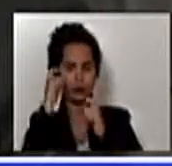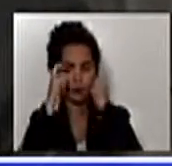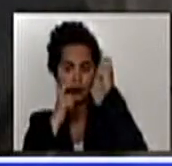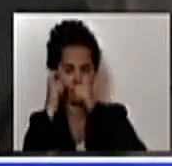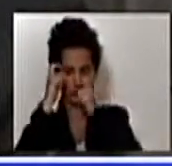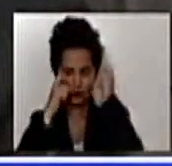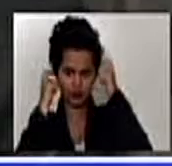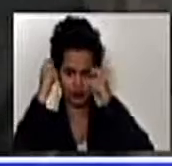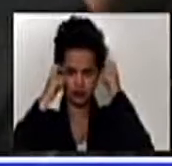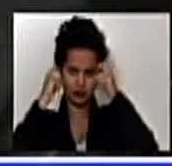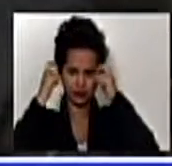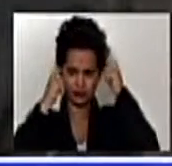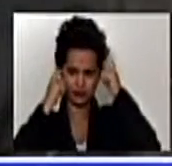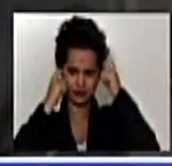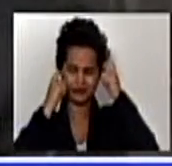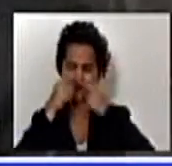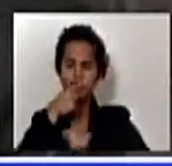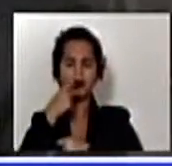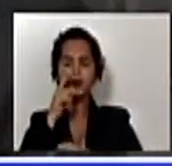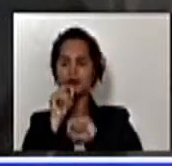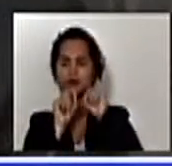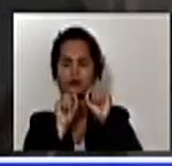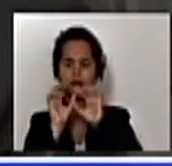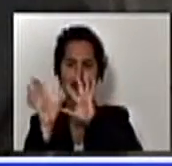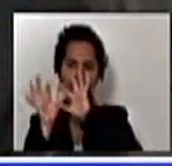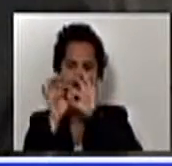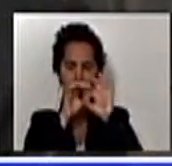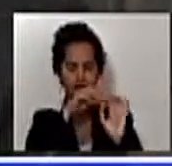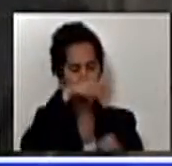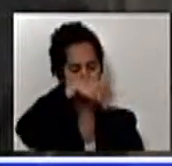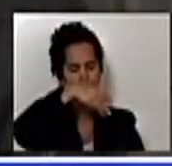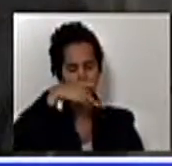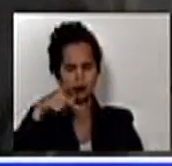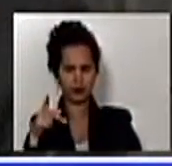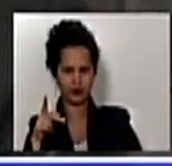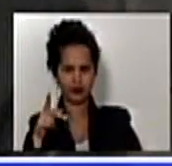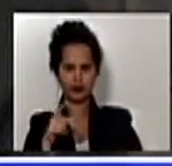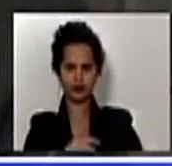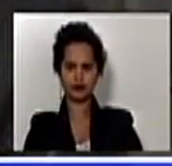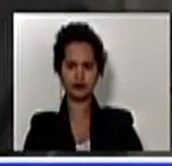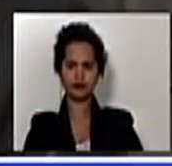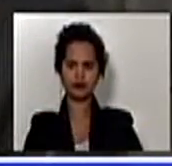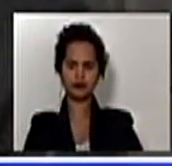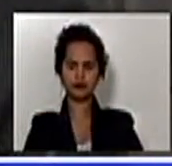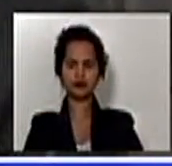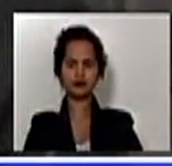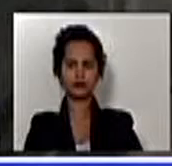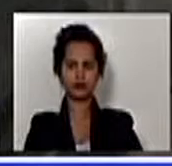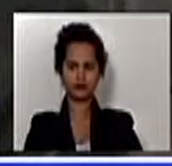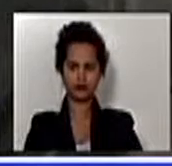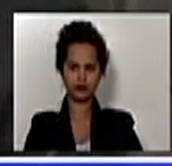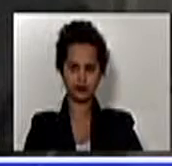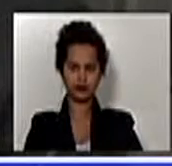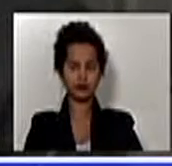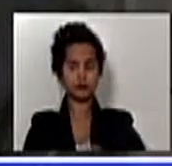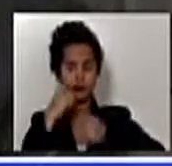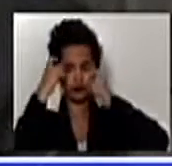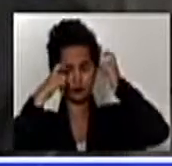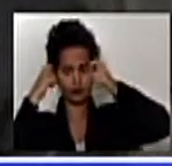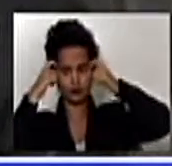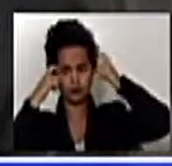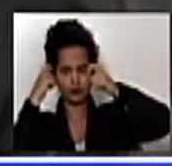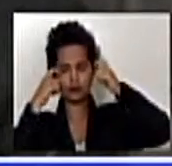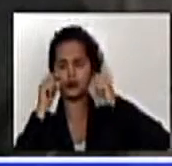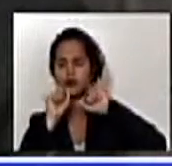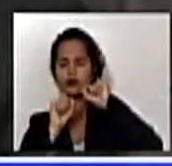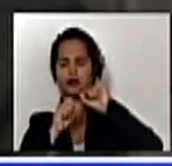preocupação, e eu falo em nome do Ministério Público, é com a